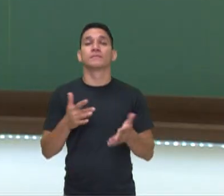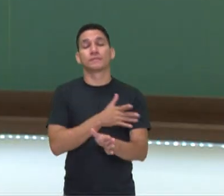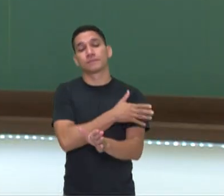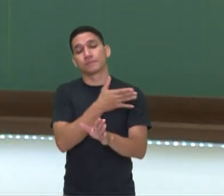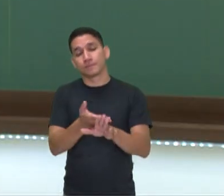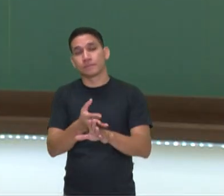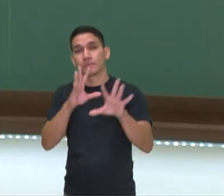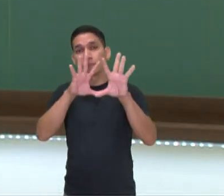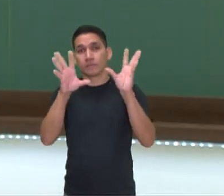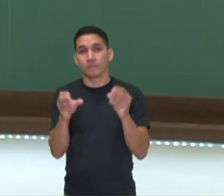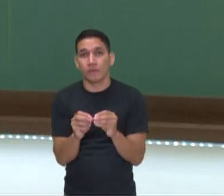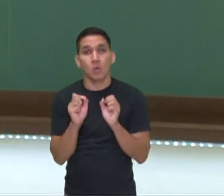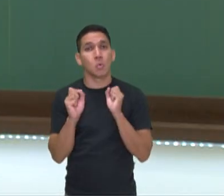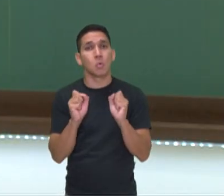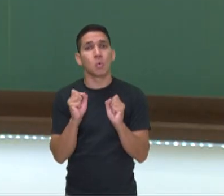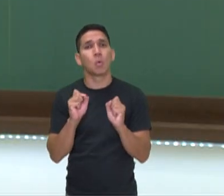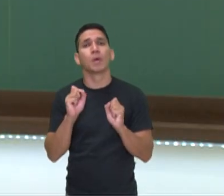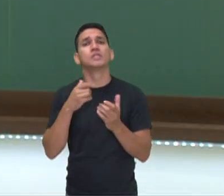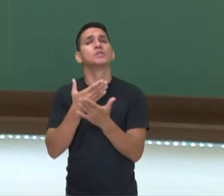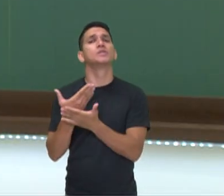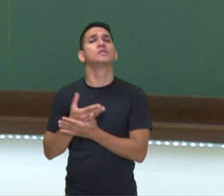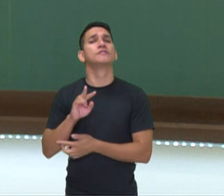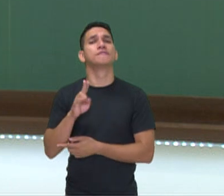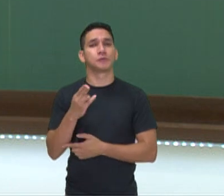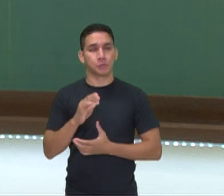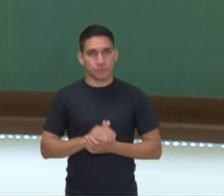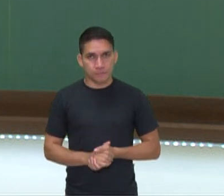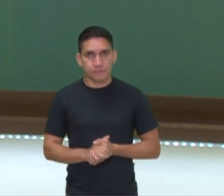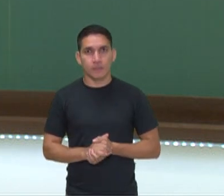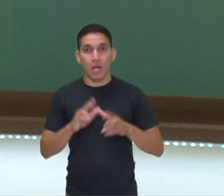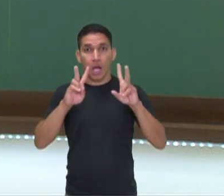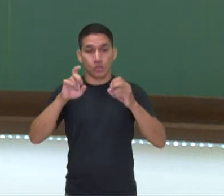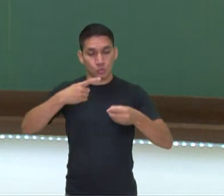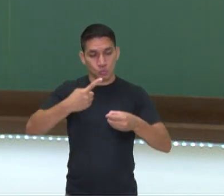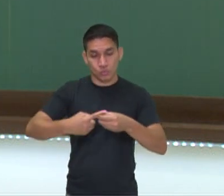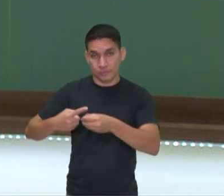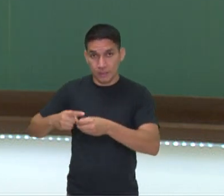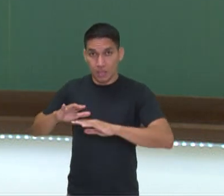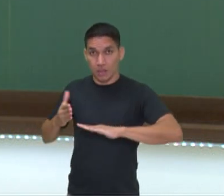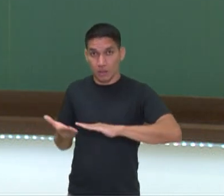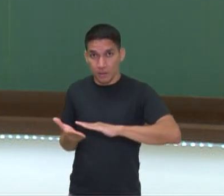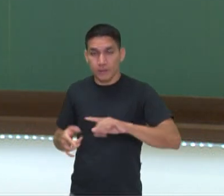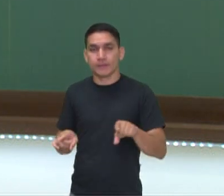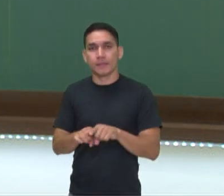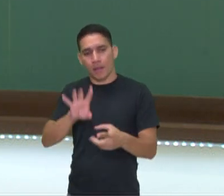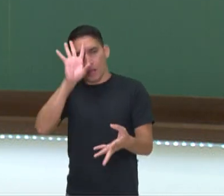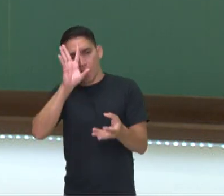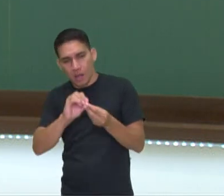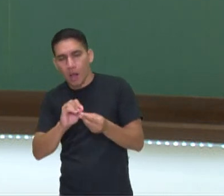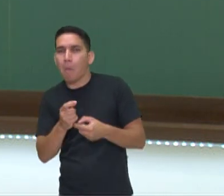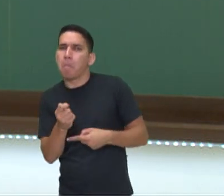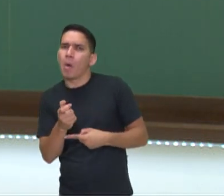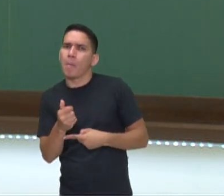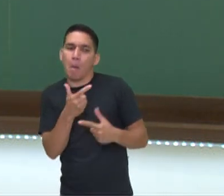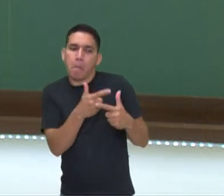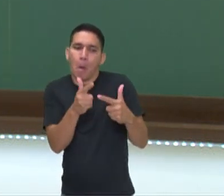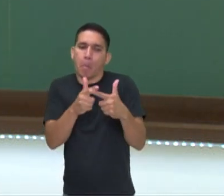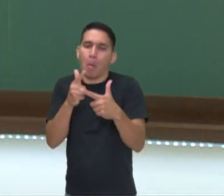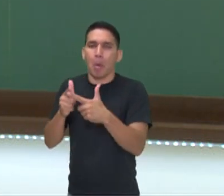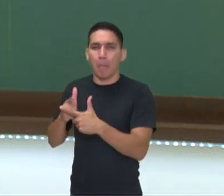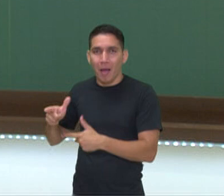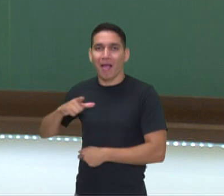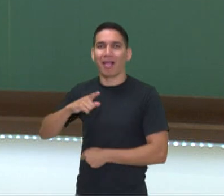revisão, o que nós falamos na nossa aula de hoje? Sobre as cidades contemporâneas e compreendemos um pouquinho sobre os problemas